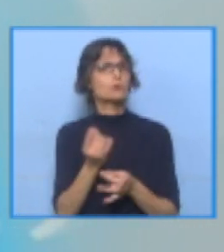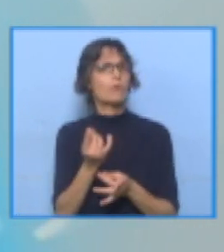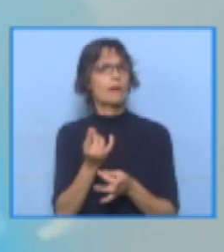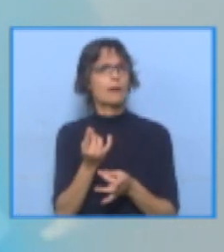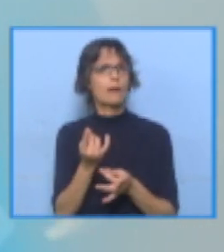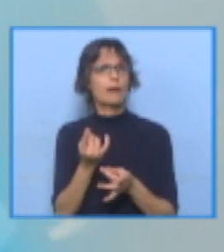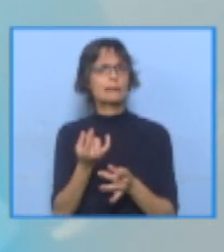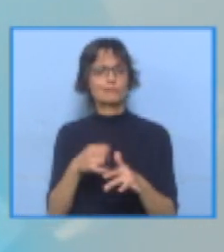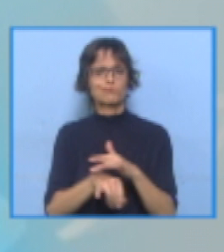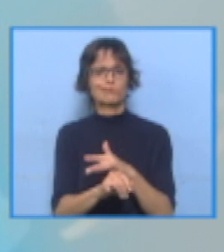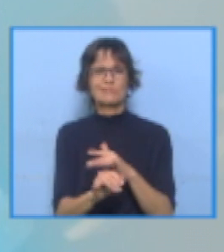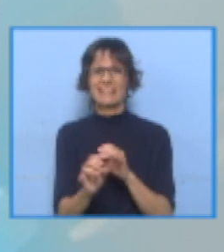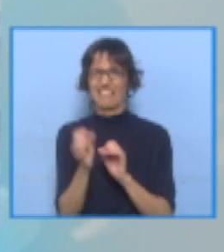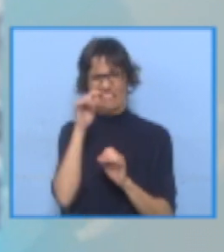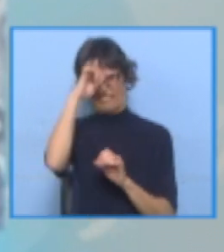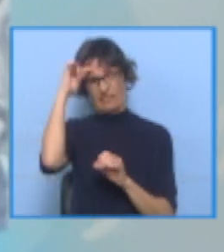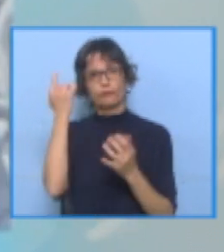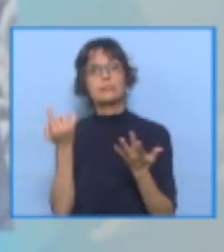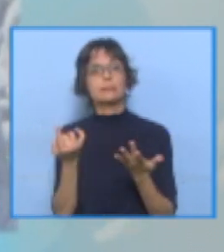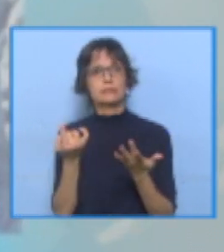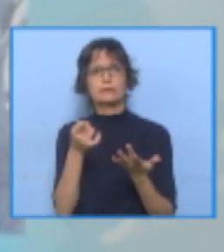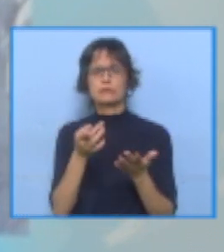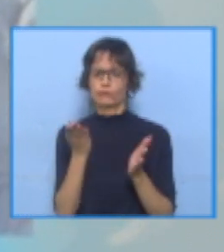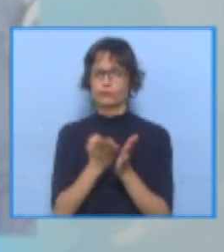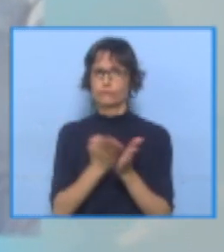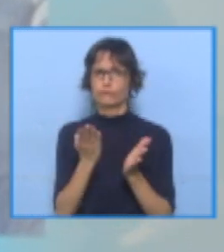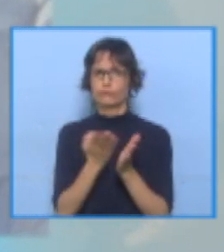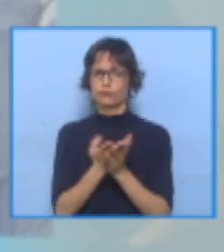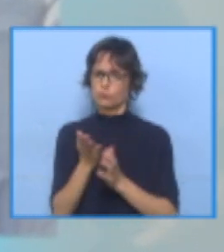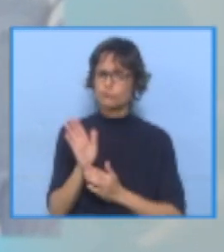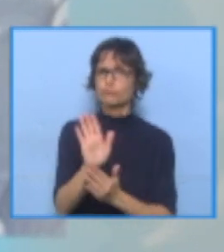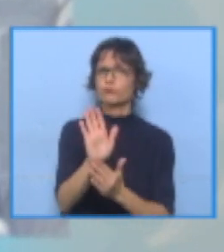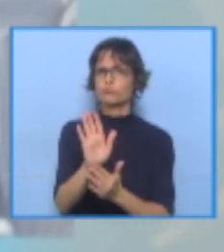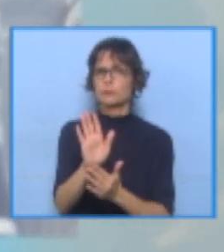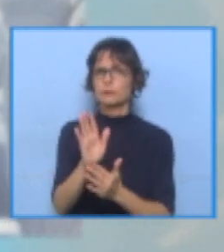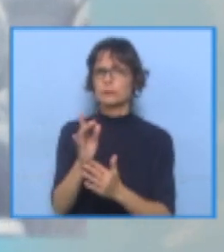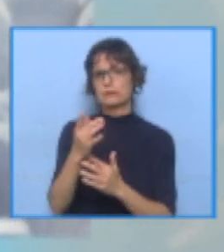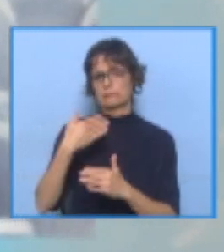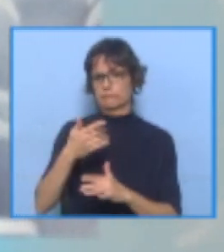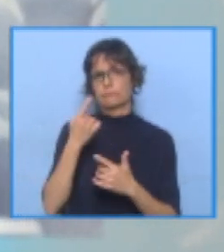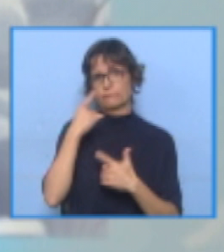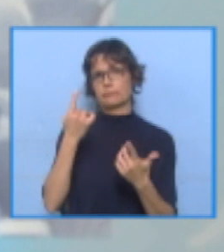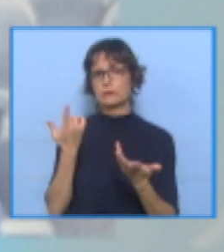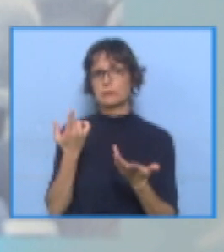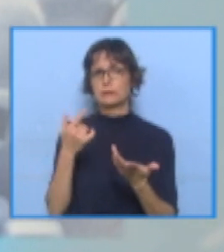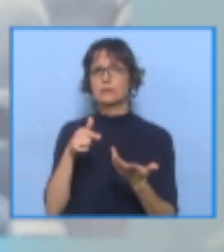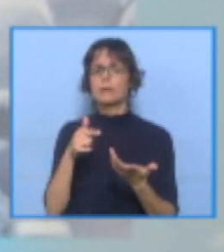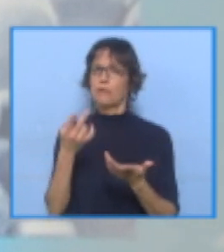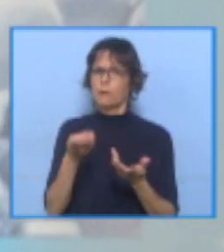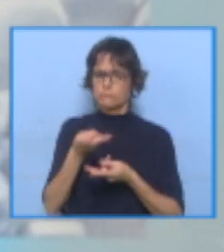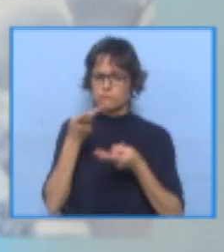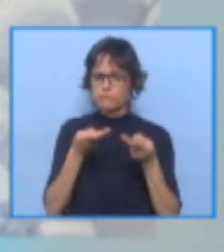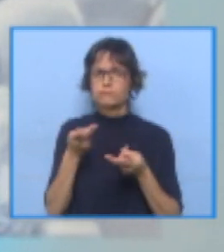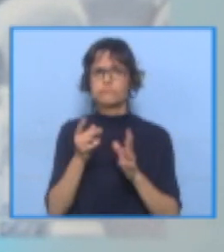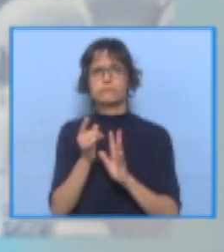colaboradores numa organização. É o que diz o estudo apresentado esta semana e que vamos analisar com Graça Franco, diretora de Informação